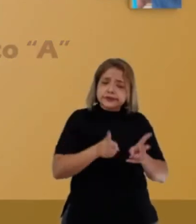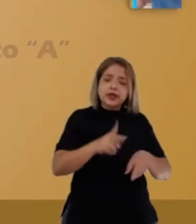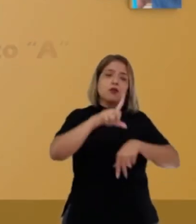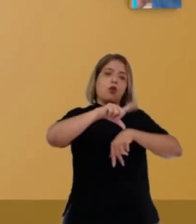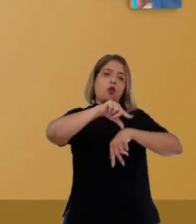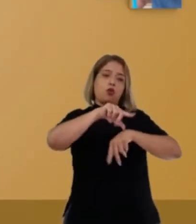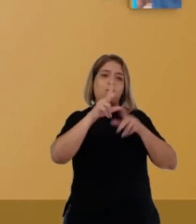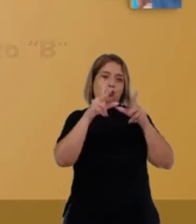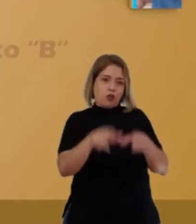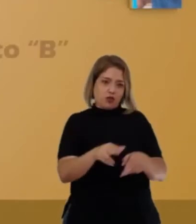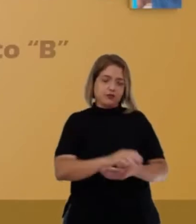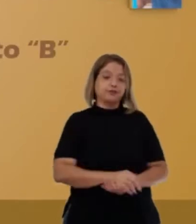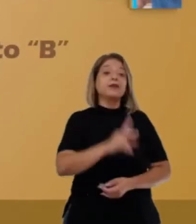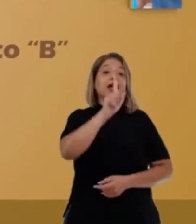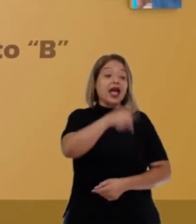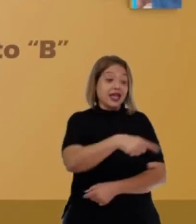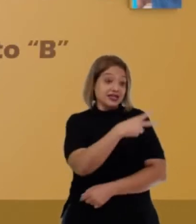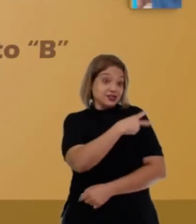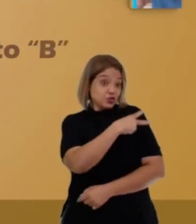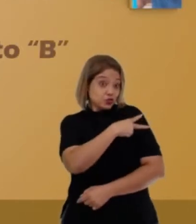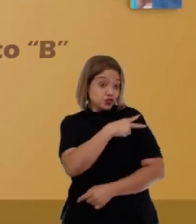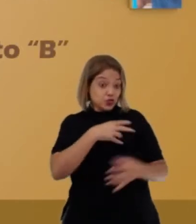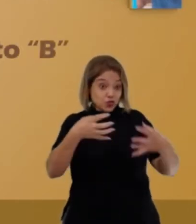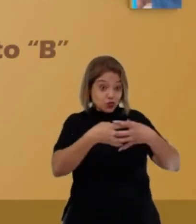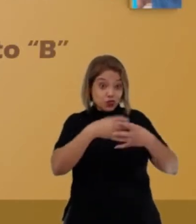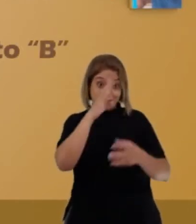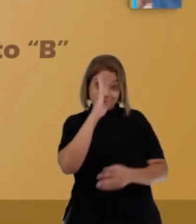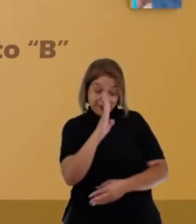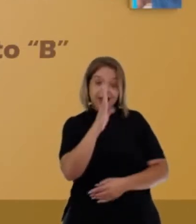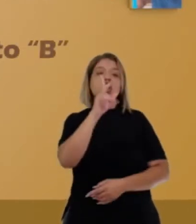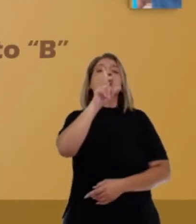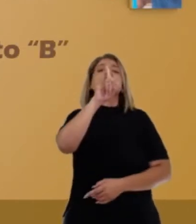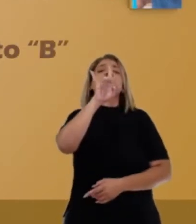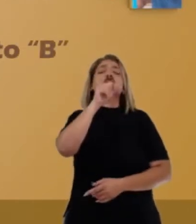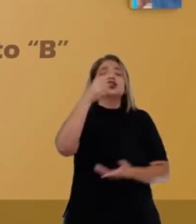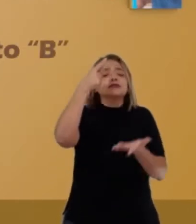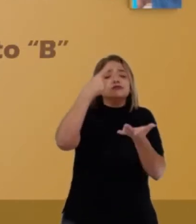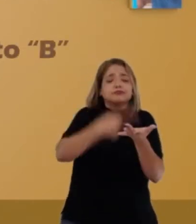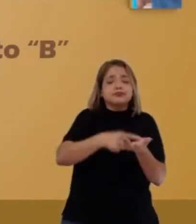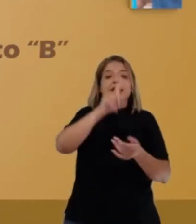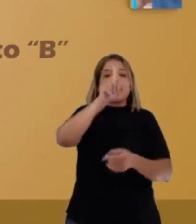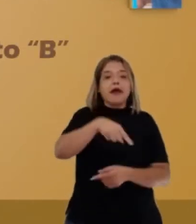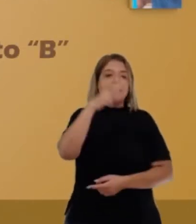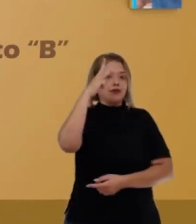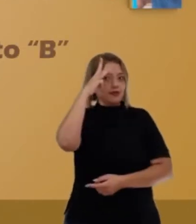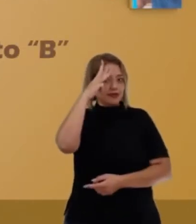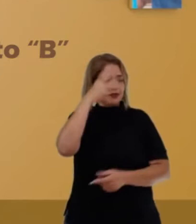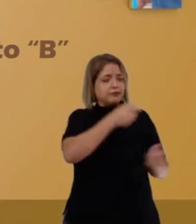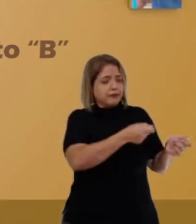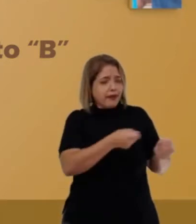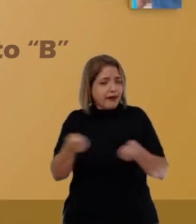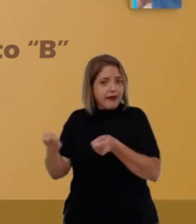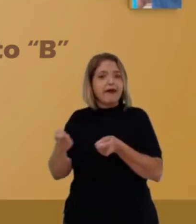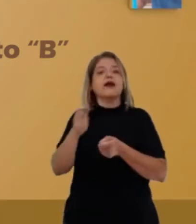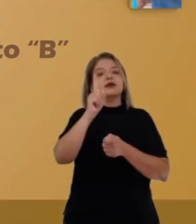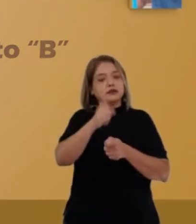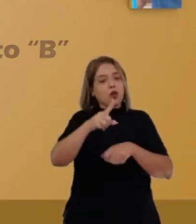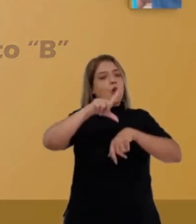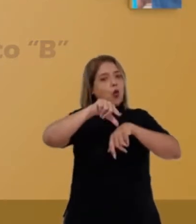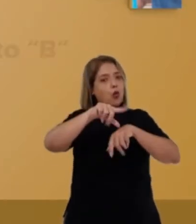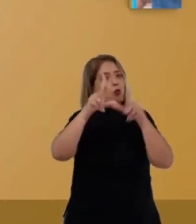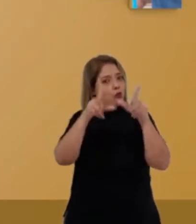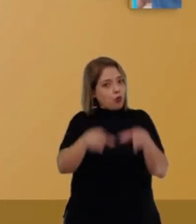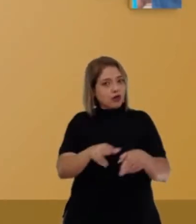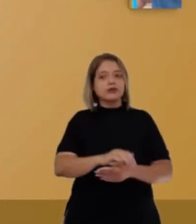nesse mesmo horário. Para o segundo ano, agrupamento B, o dia reservado será às terças-feiras, sempre nesse